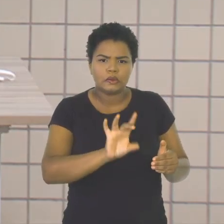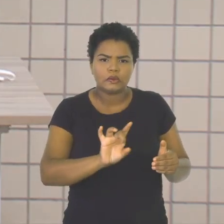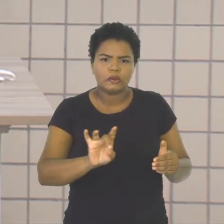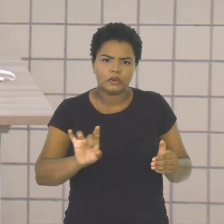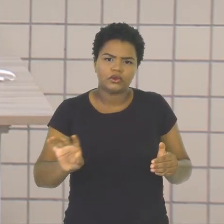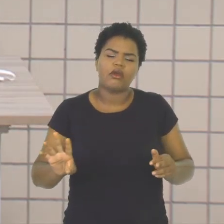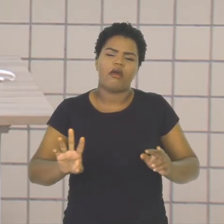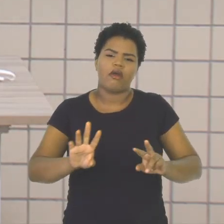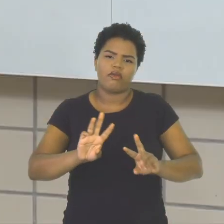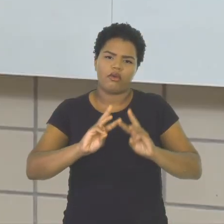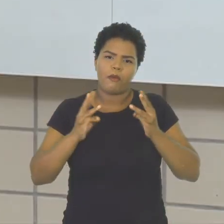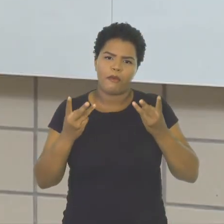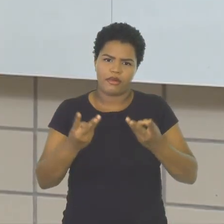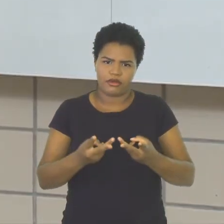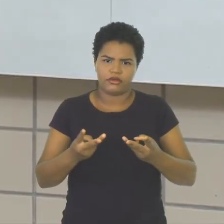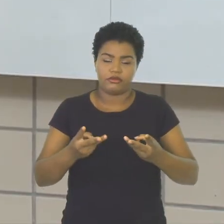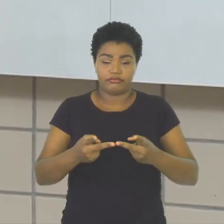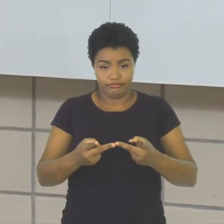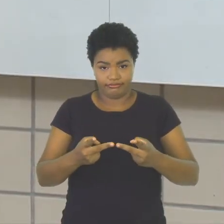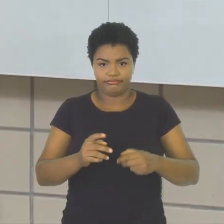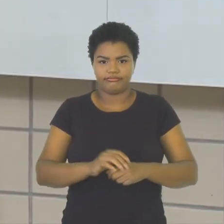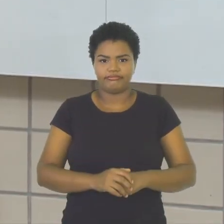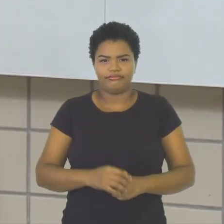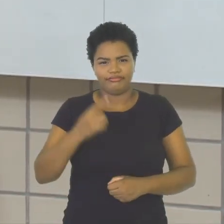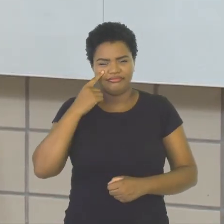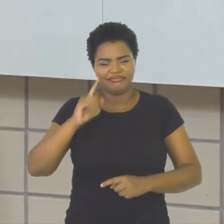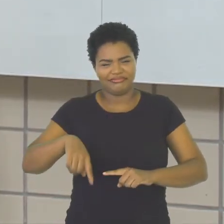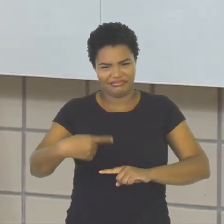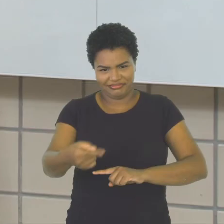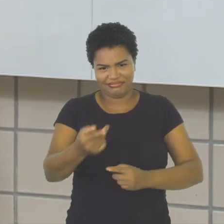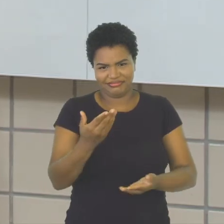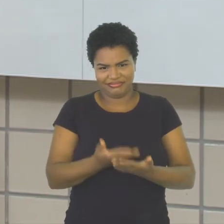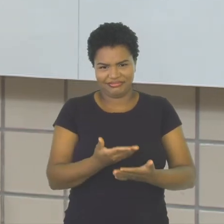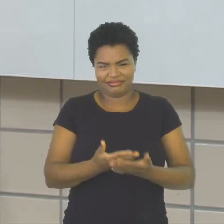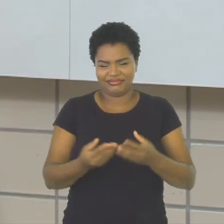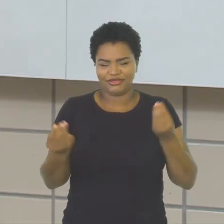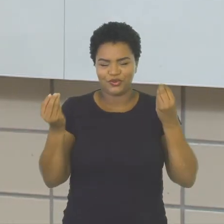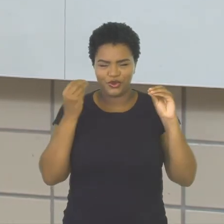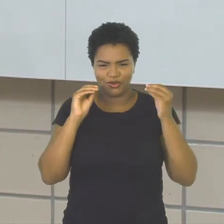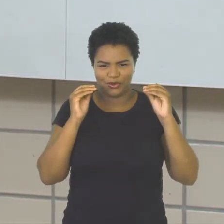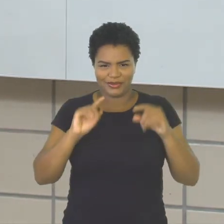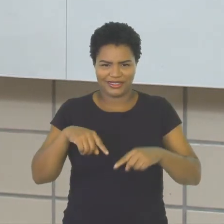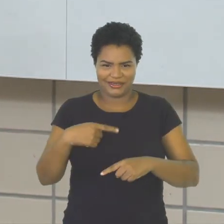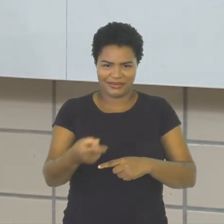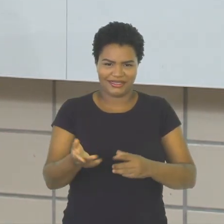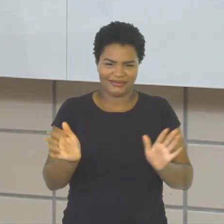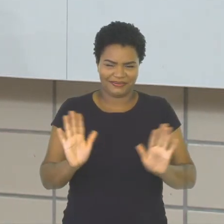matéria, tá? A gente se vê na próxima aula e um beijo e até lá!